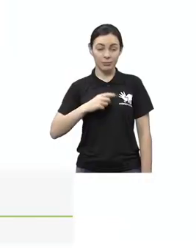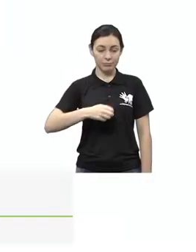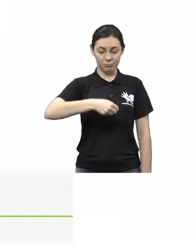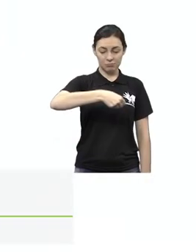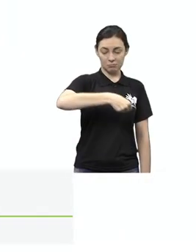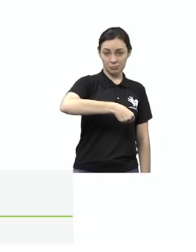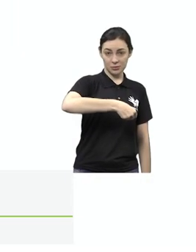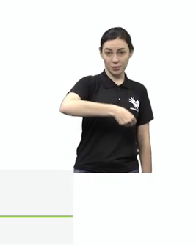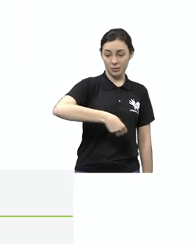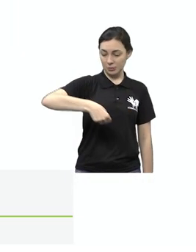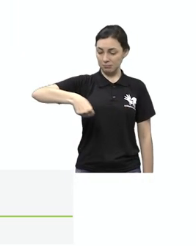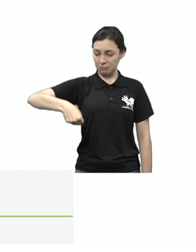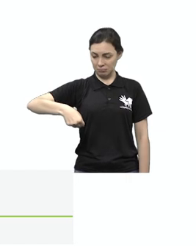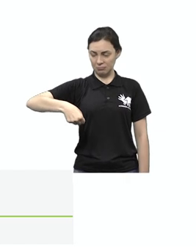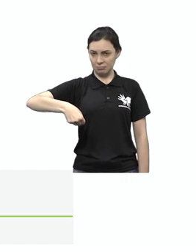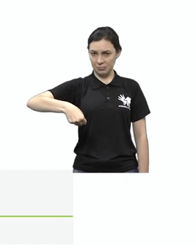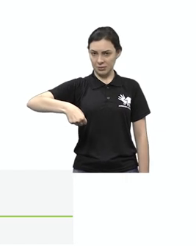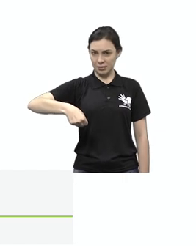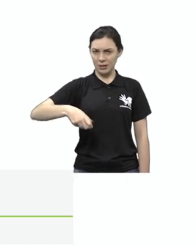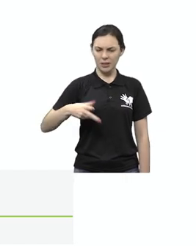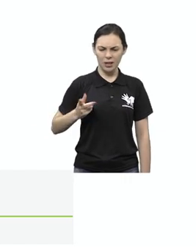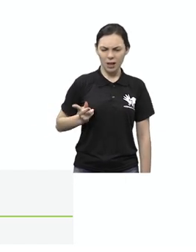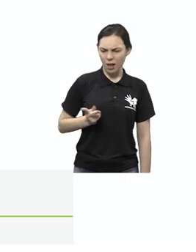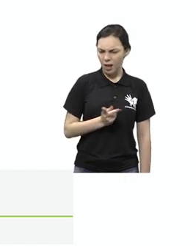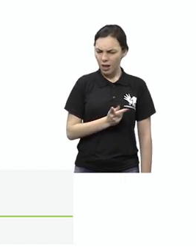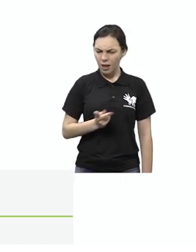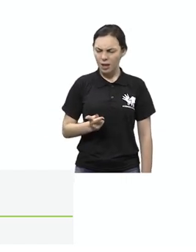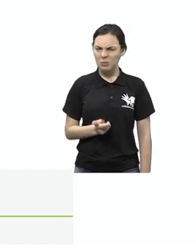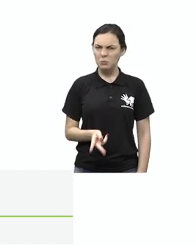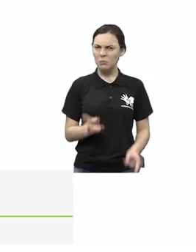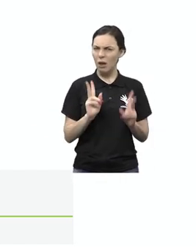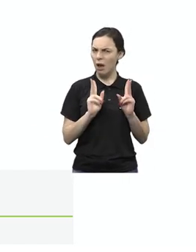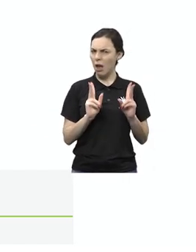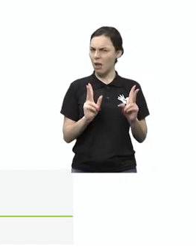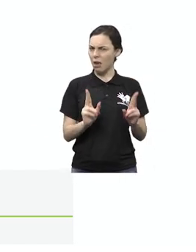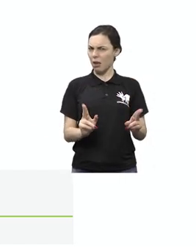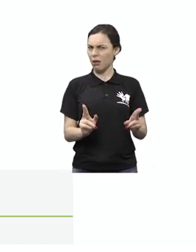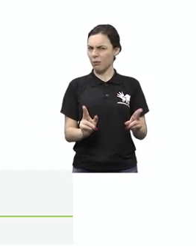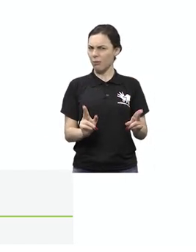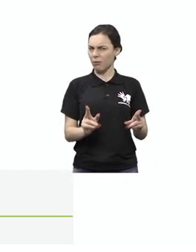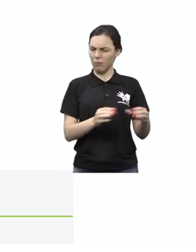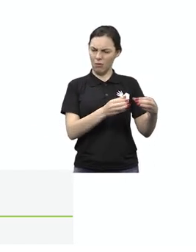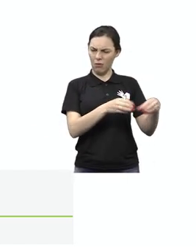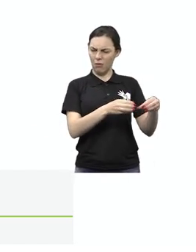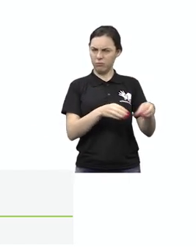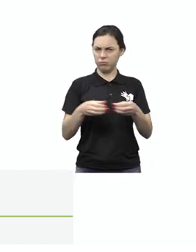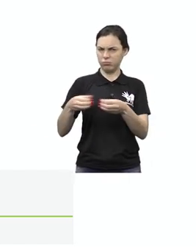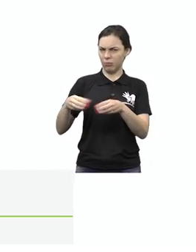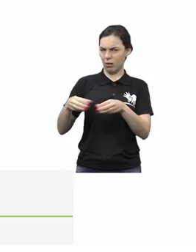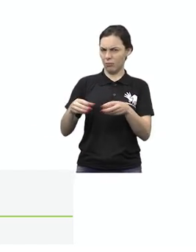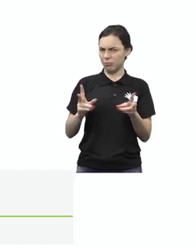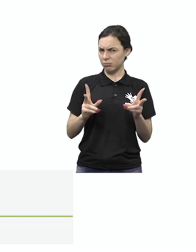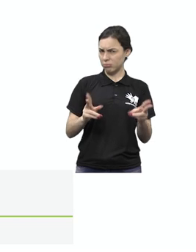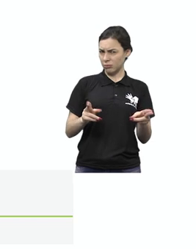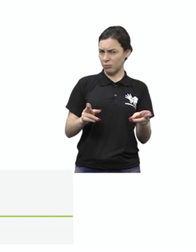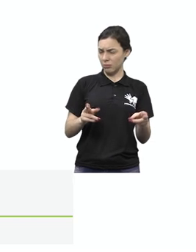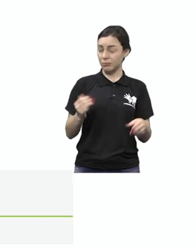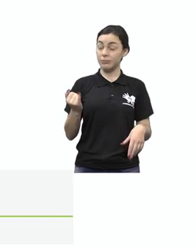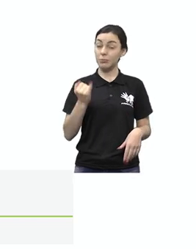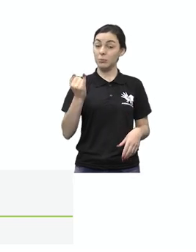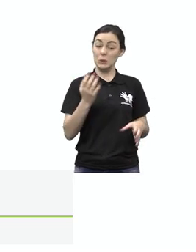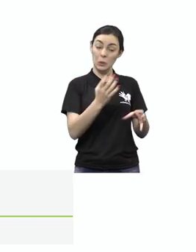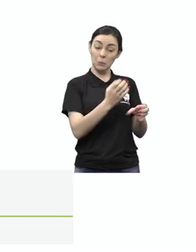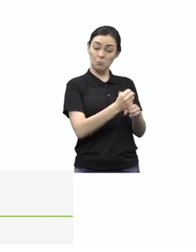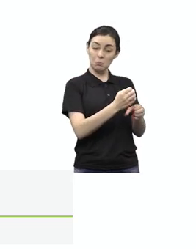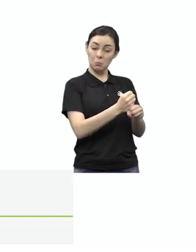têm duas cestas. Será que as cestas estão com a mesma quantidade de ovos? Então,